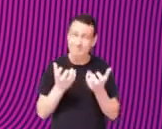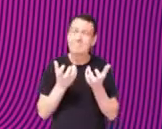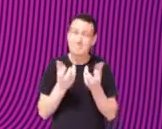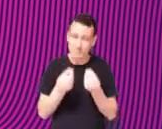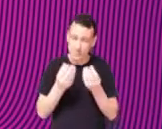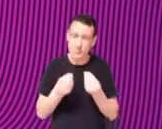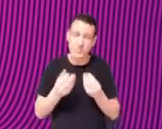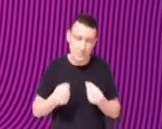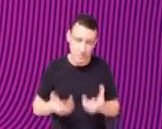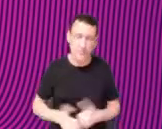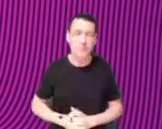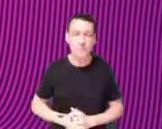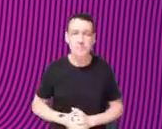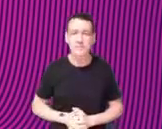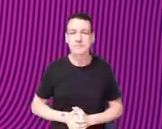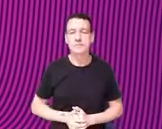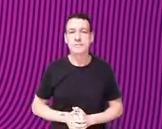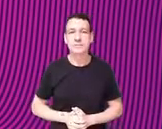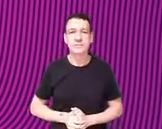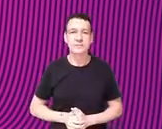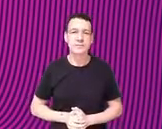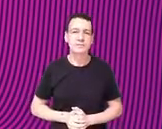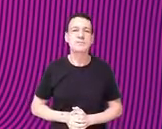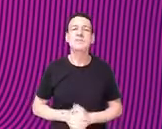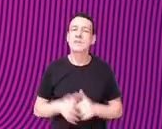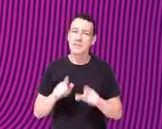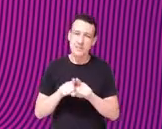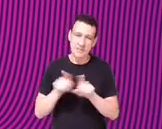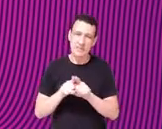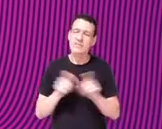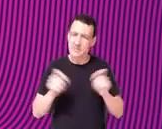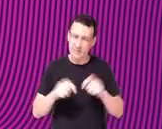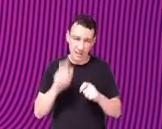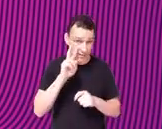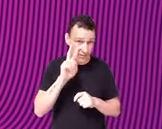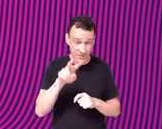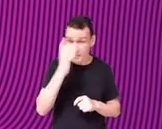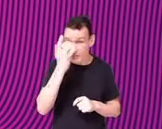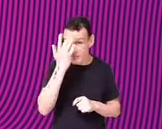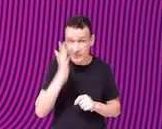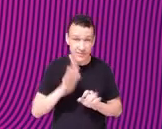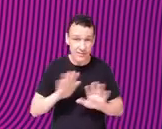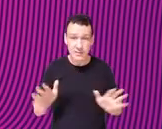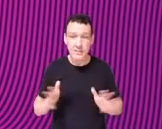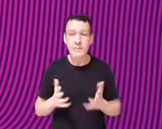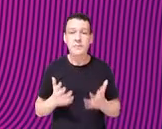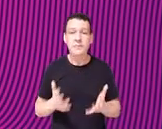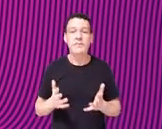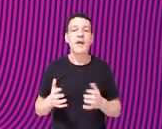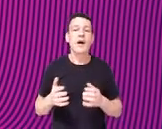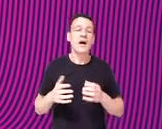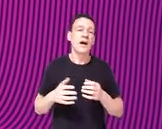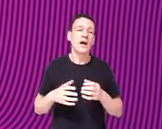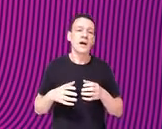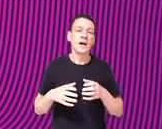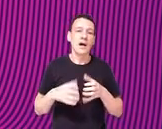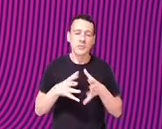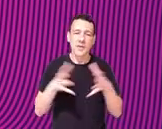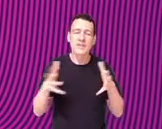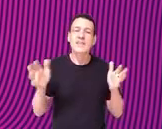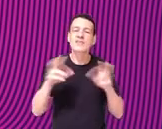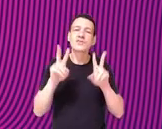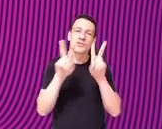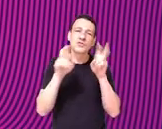cardíaca. E o que sabemos também é que o aumento do conhecimento sobre aquilo que são os sintomas